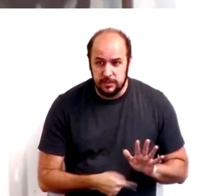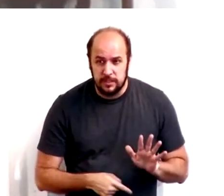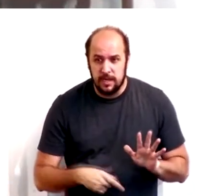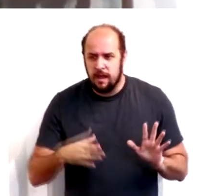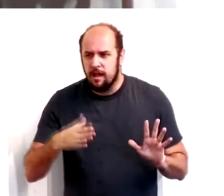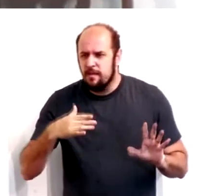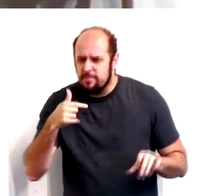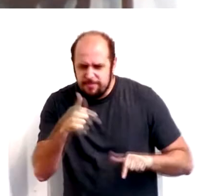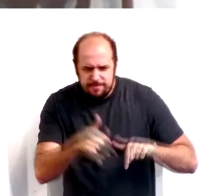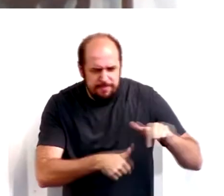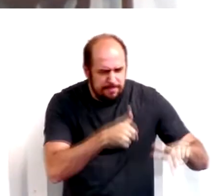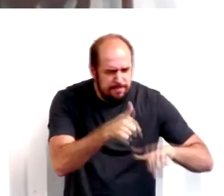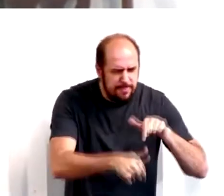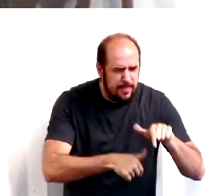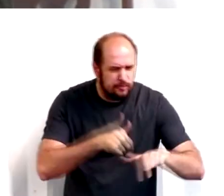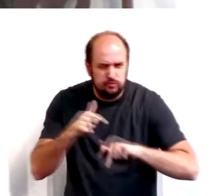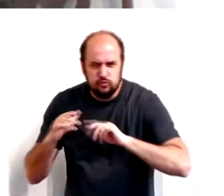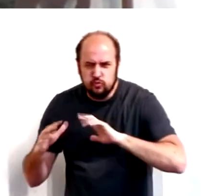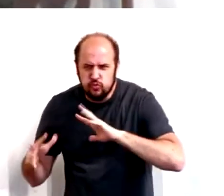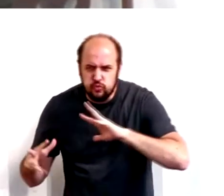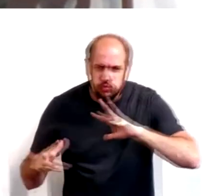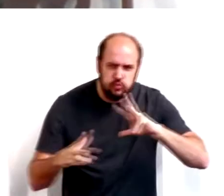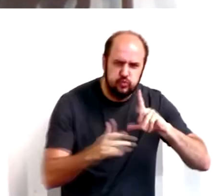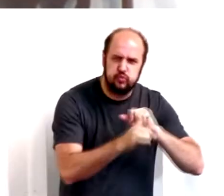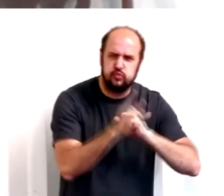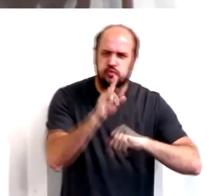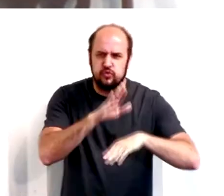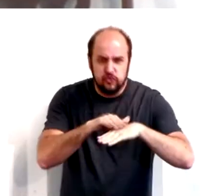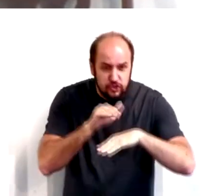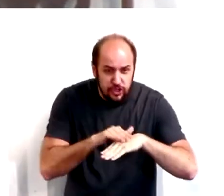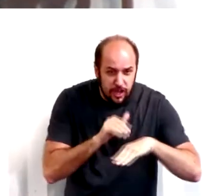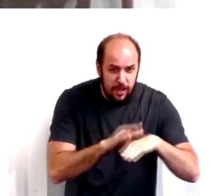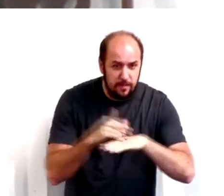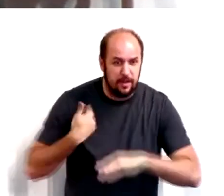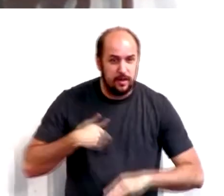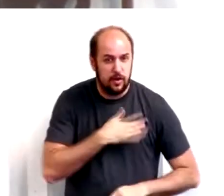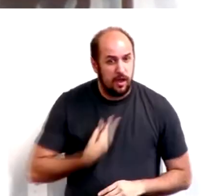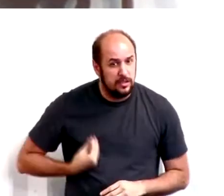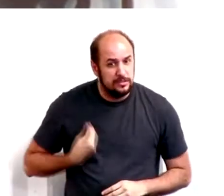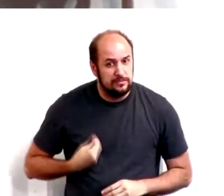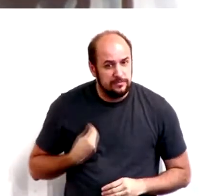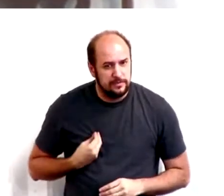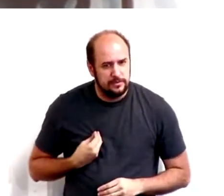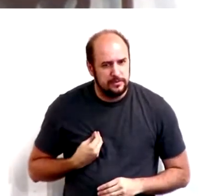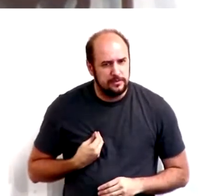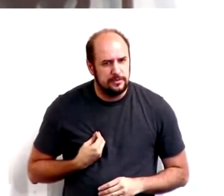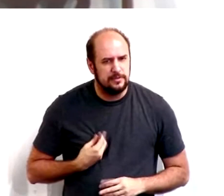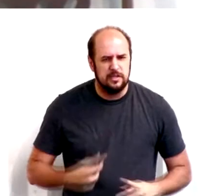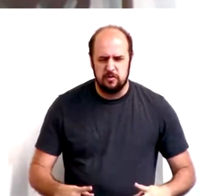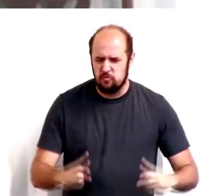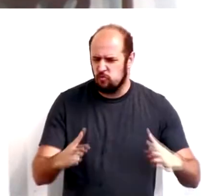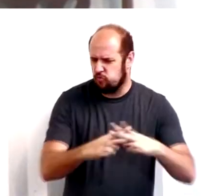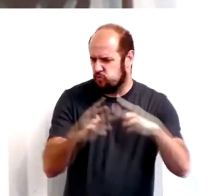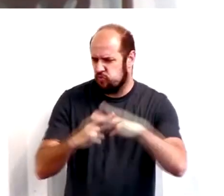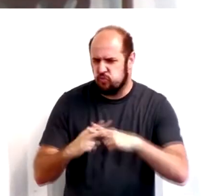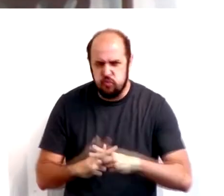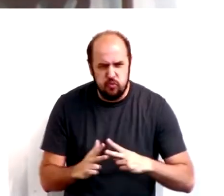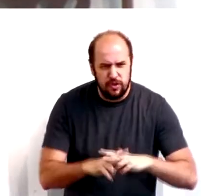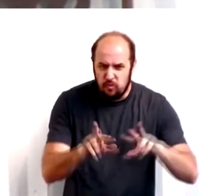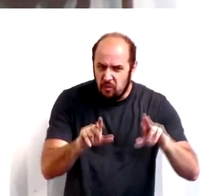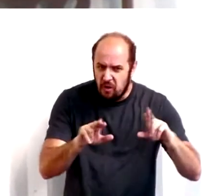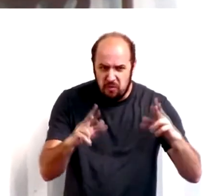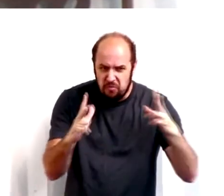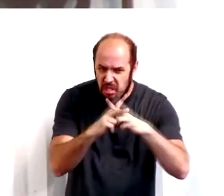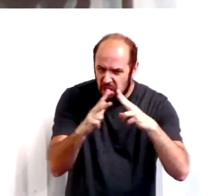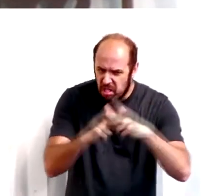toda a obra que nós somos chamados para fazer é dentro de um campo de batalha. Esse campo